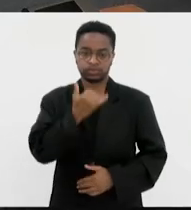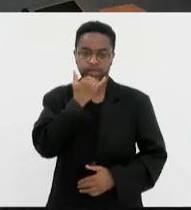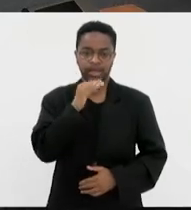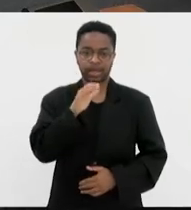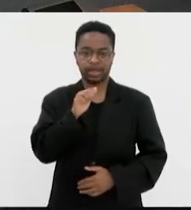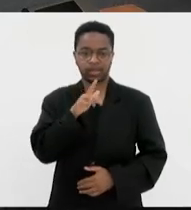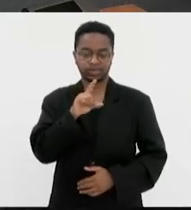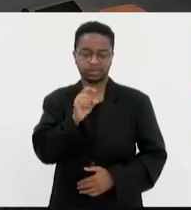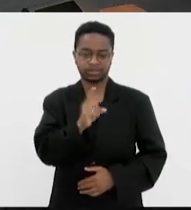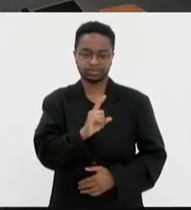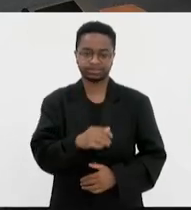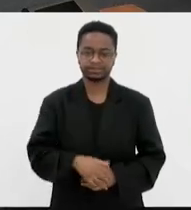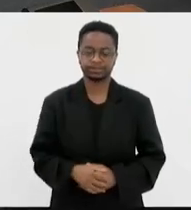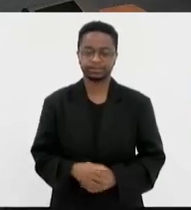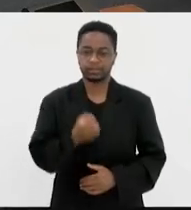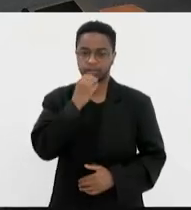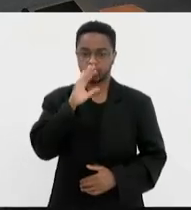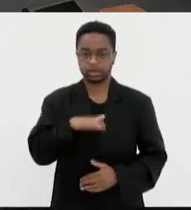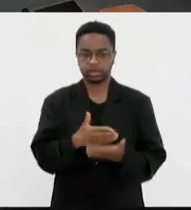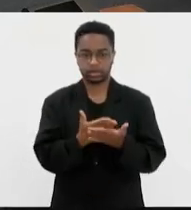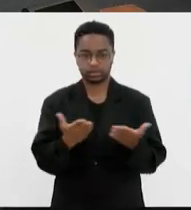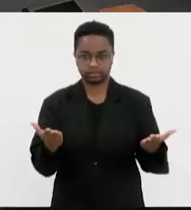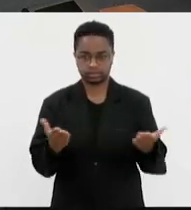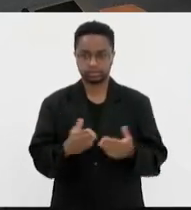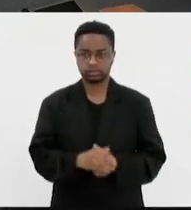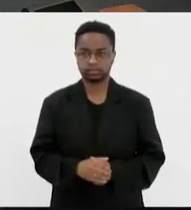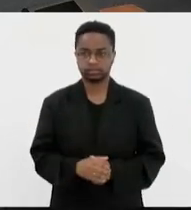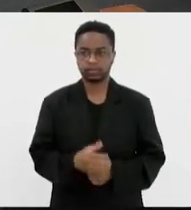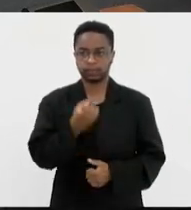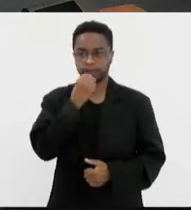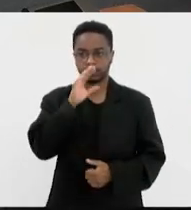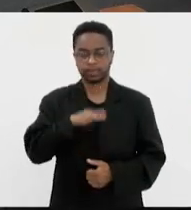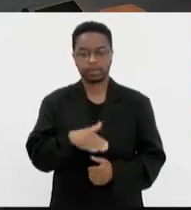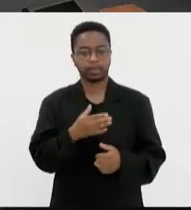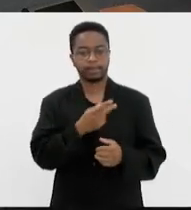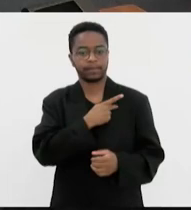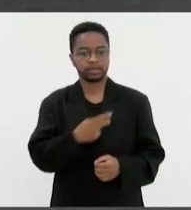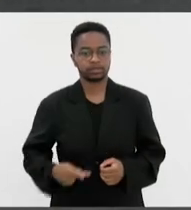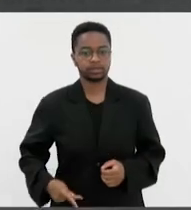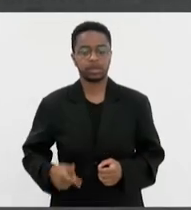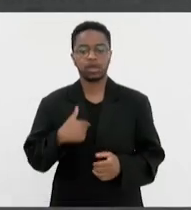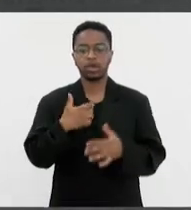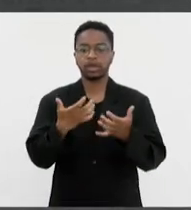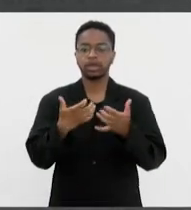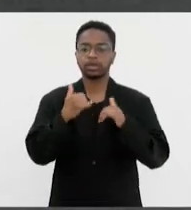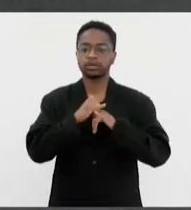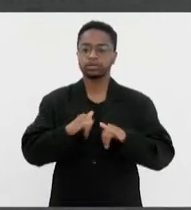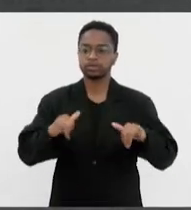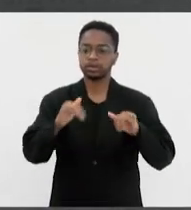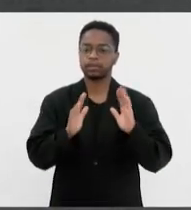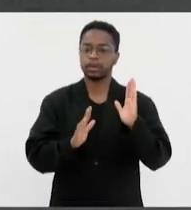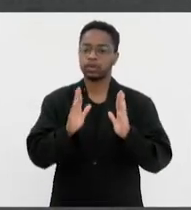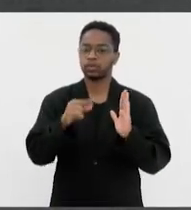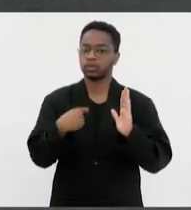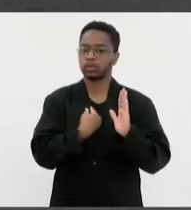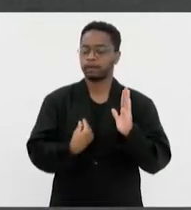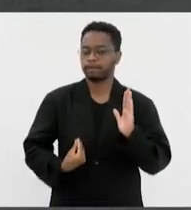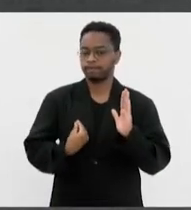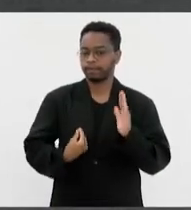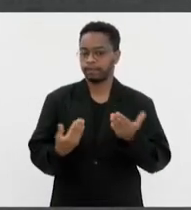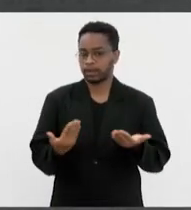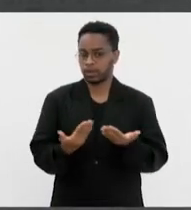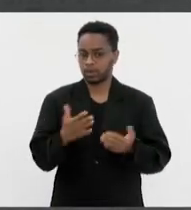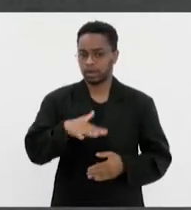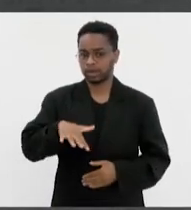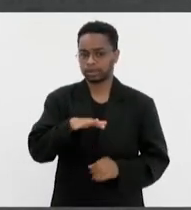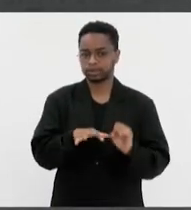Cláudio Caiado. Tudo bem? Boa tarde, minha querida presidente. Eu queria só ressaltar aqui o momento que nós estamos vivendo na segurança pública,